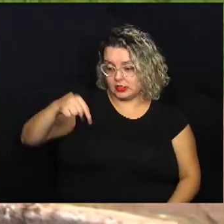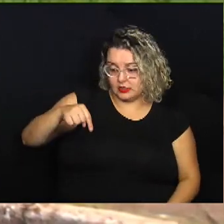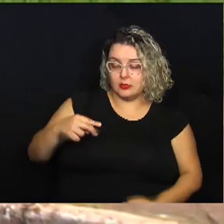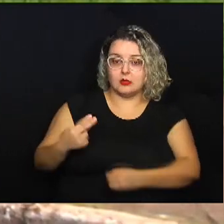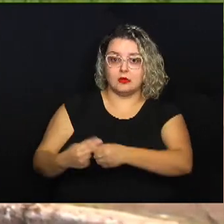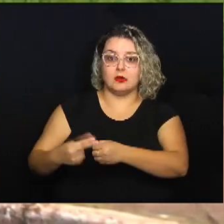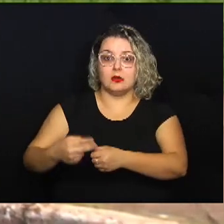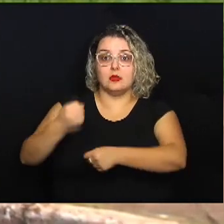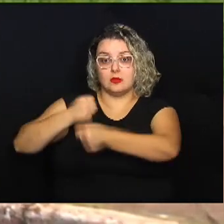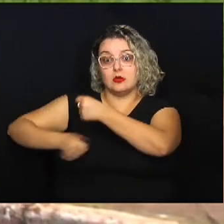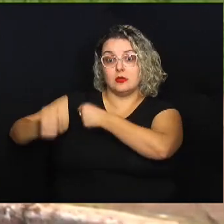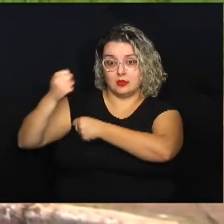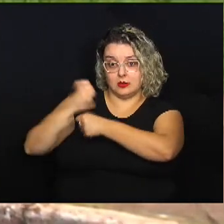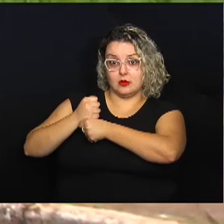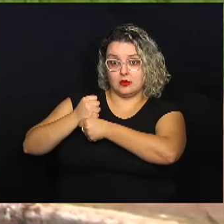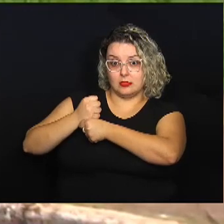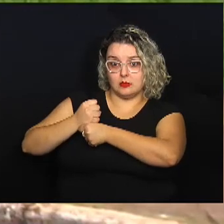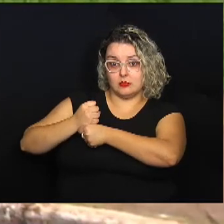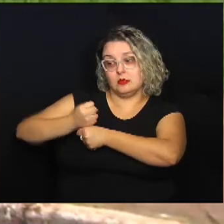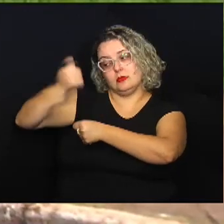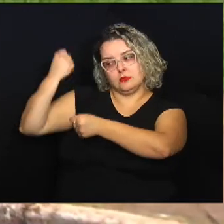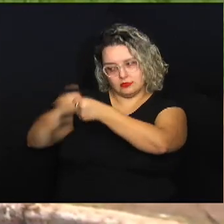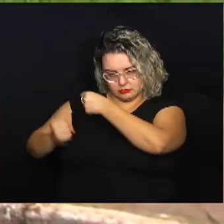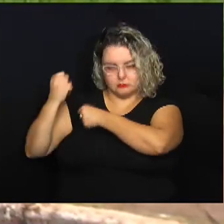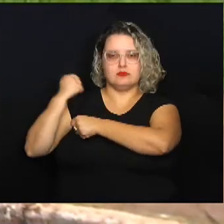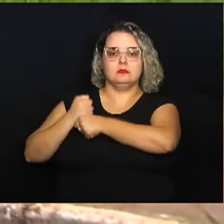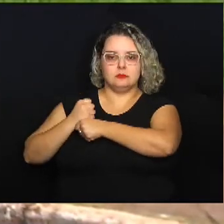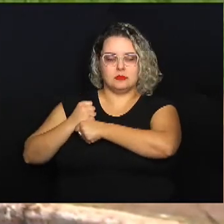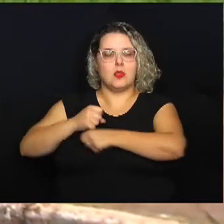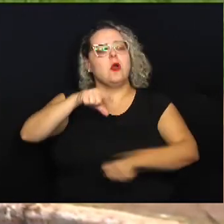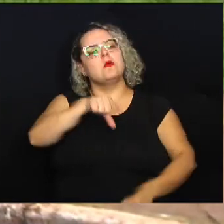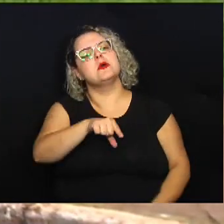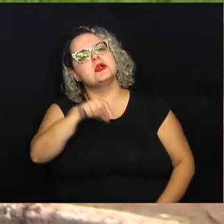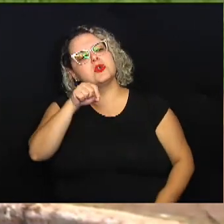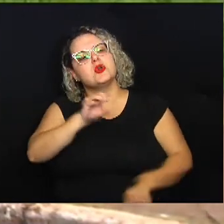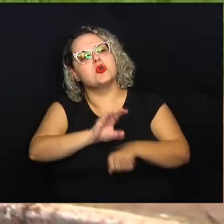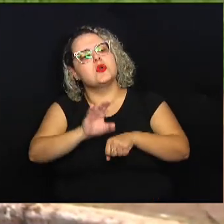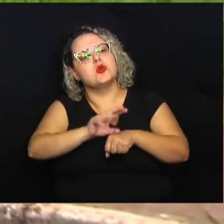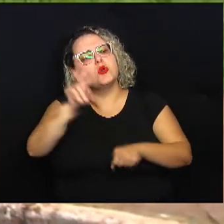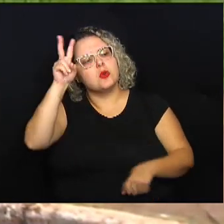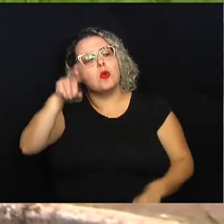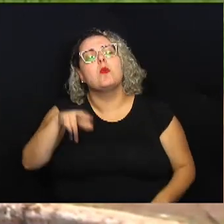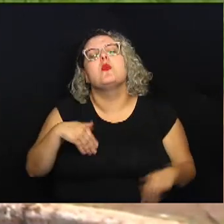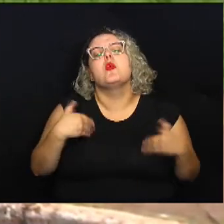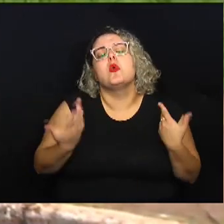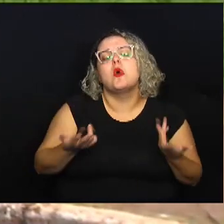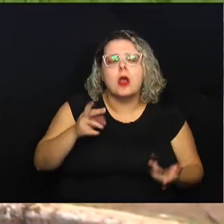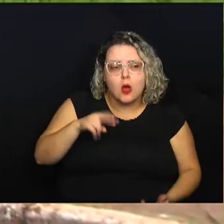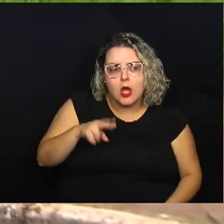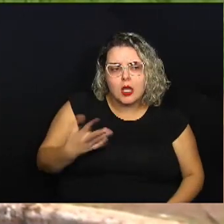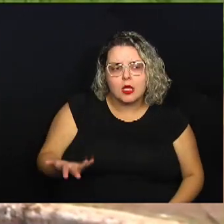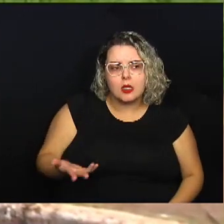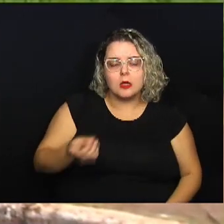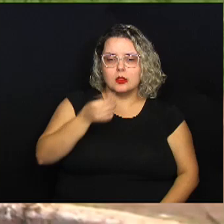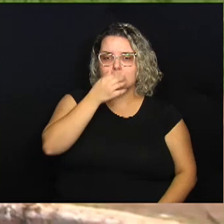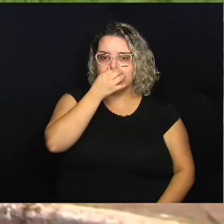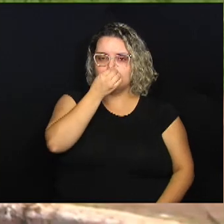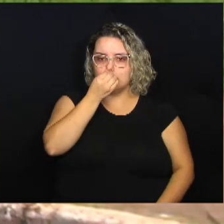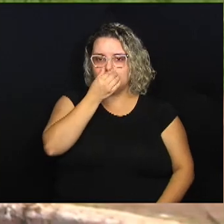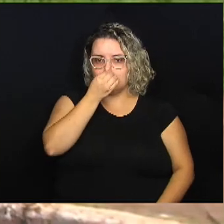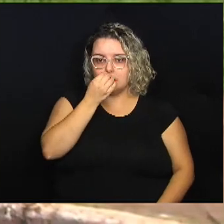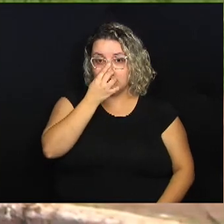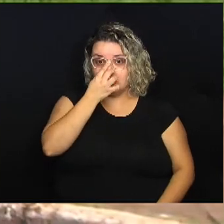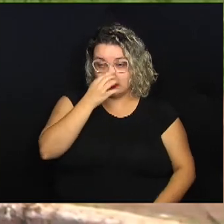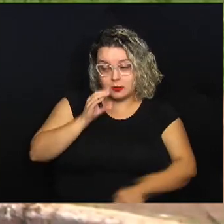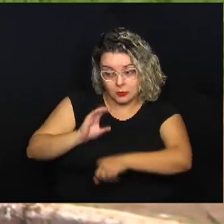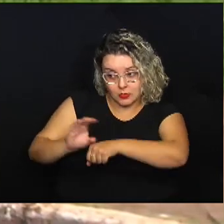ano passado, no ano retrasado. Você escolheu o curso de História por qual motivo? O curso de